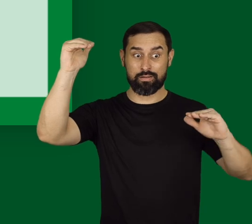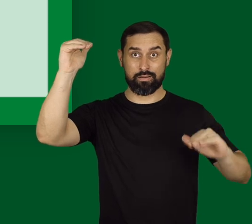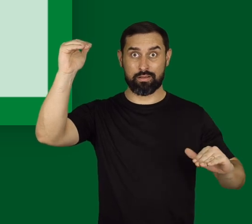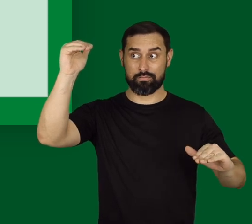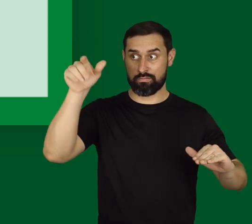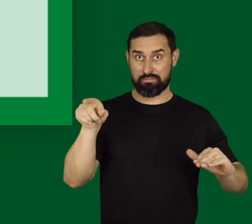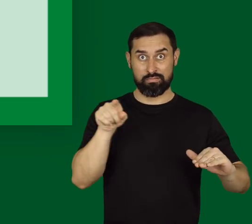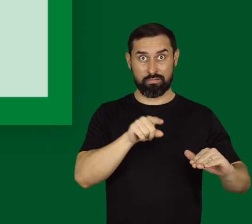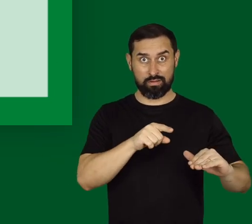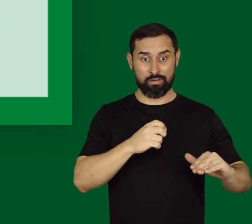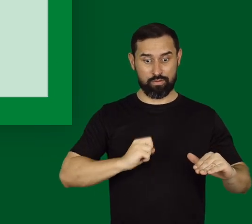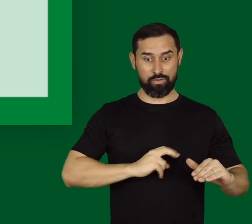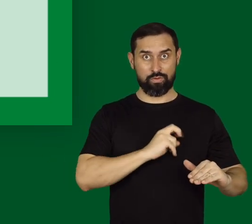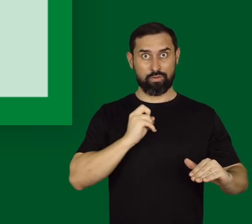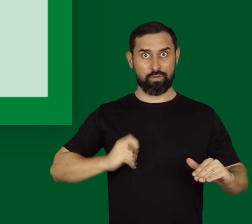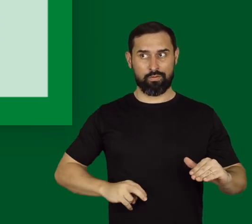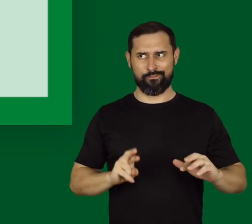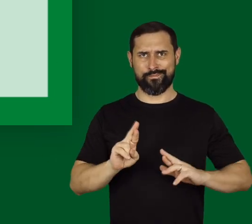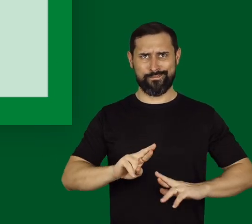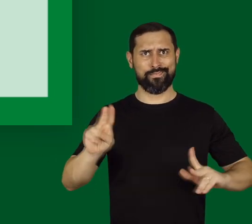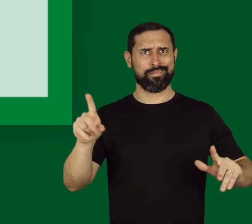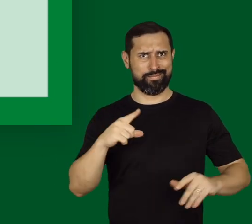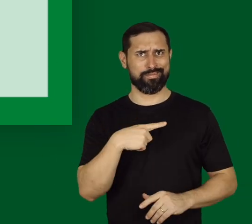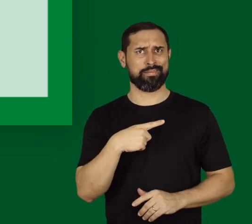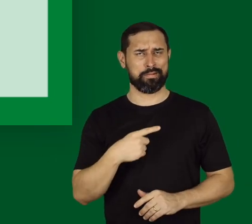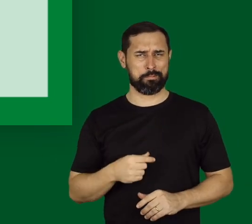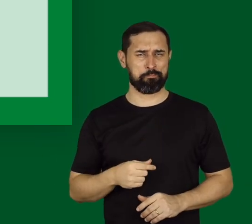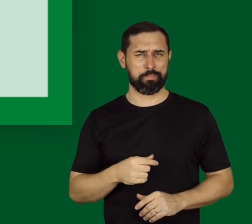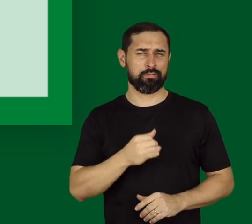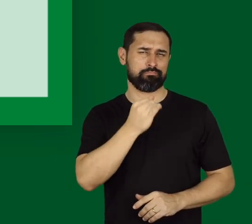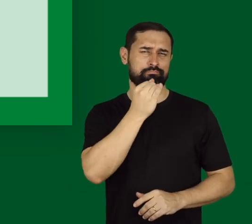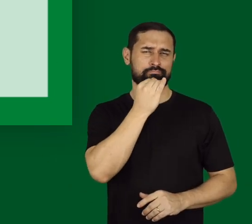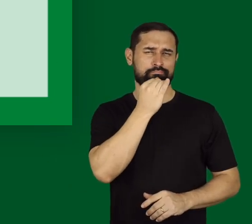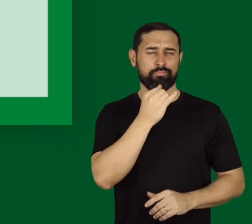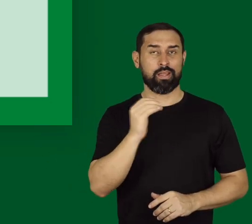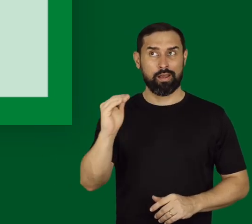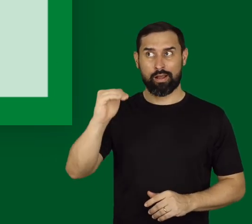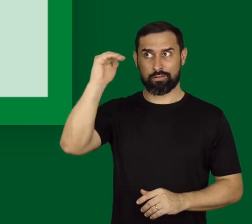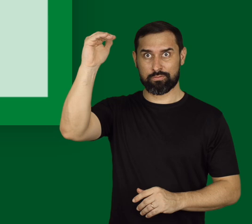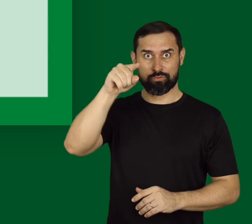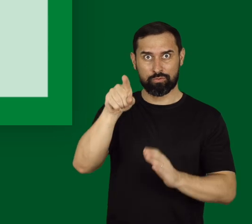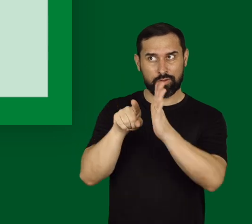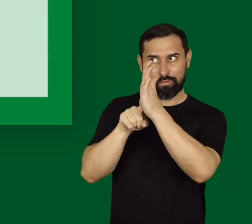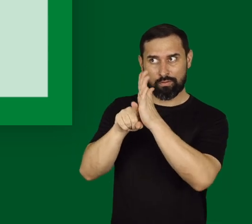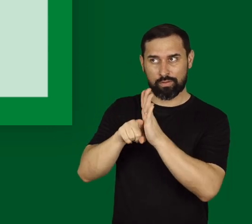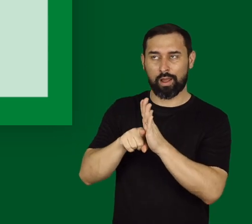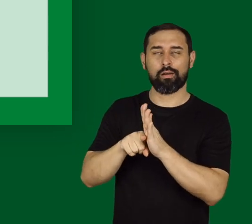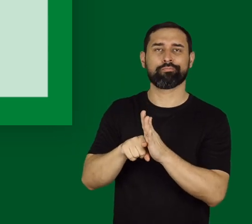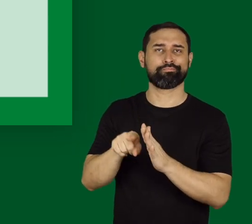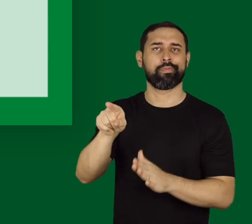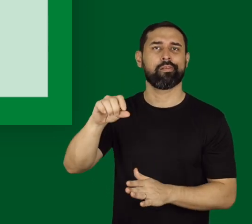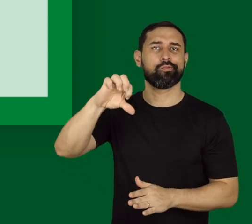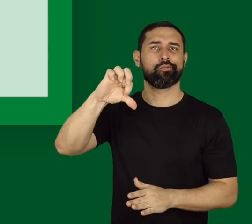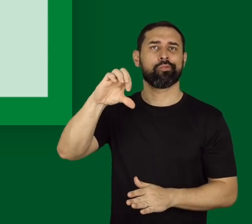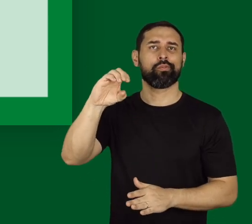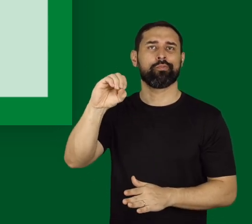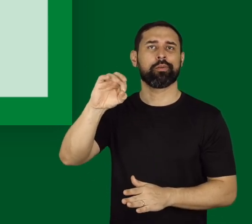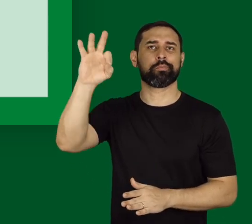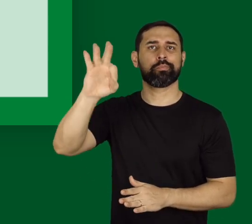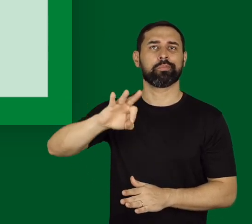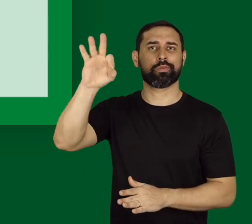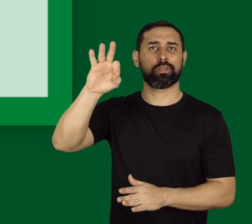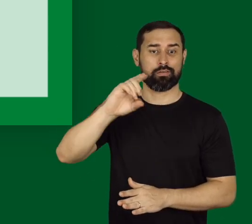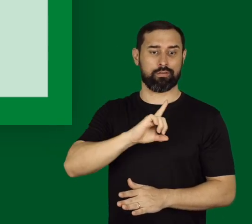é o que acontece no choque do adulto para o choque na pediatria. Então, geralmente, quando você está avaliando um